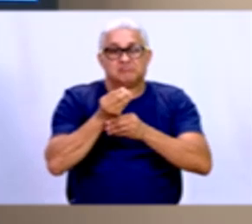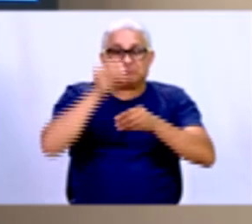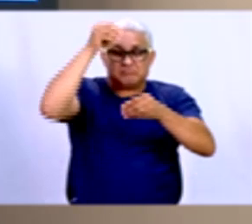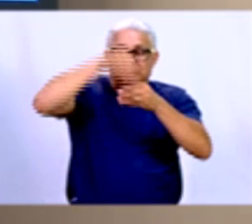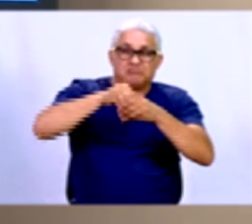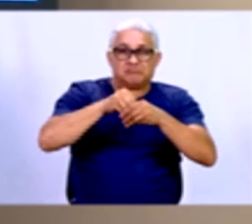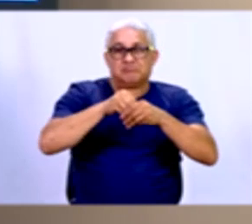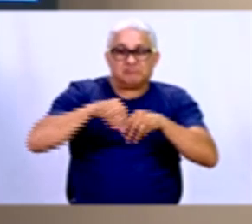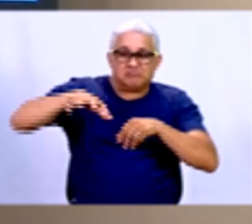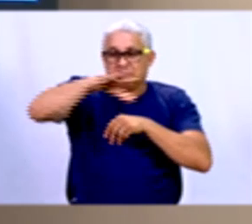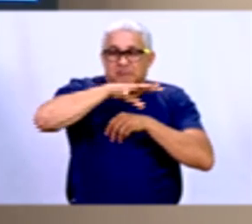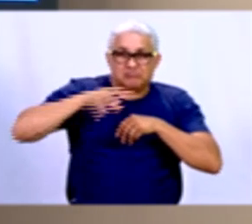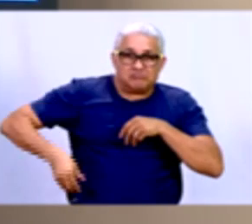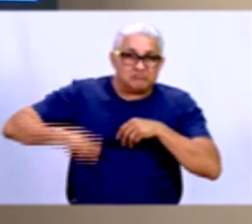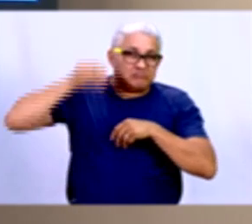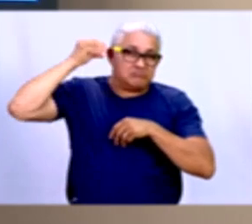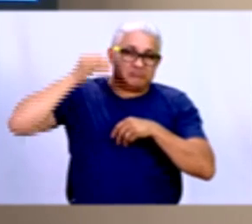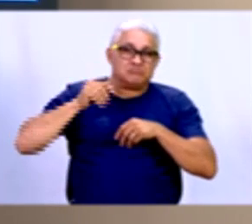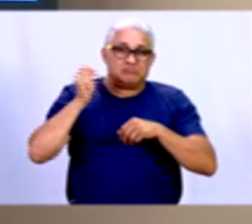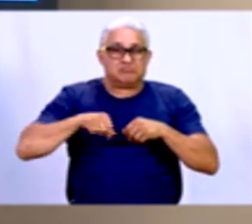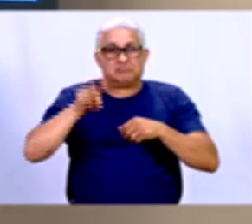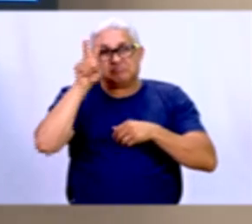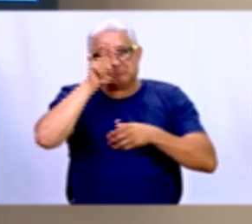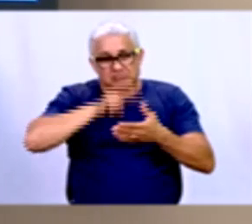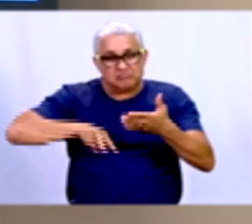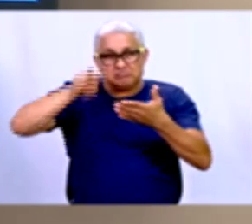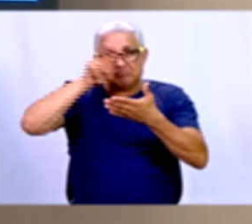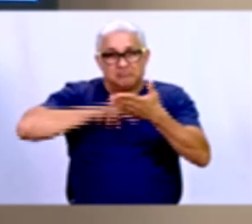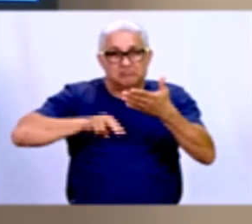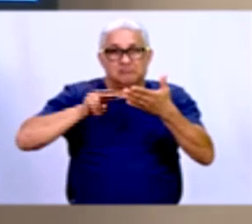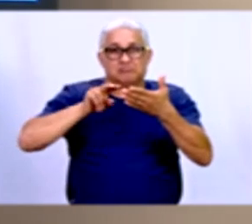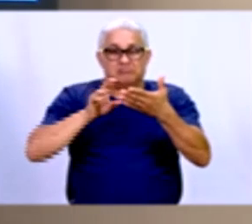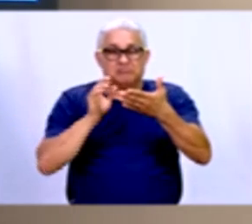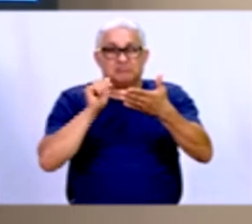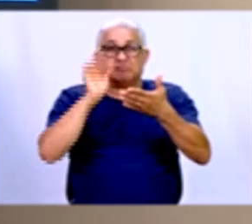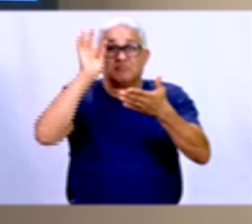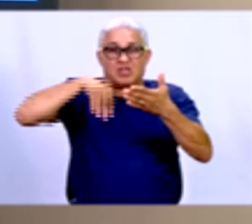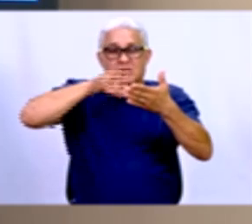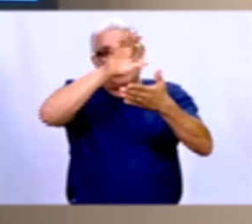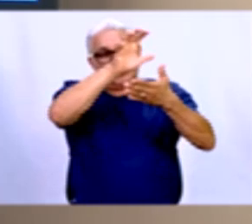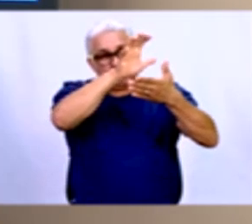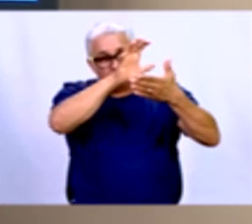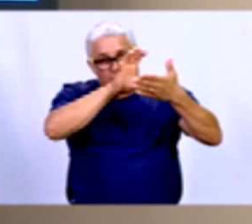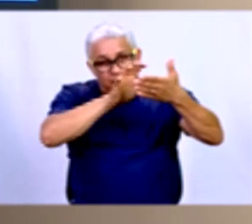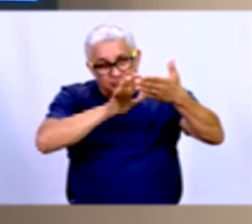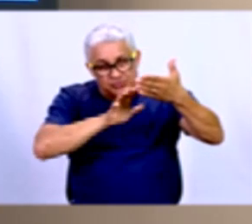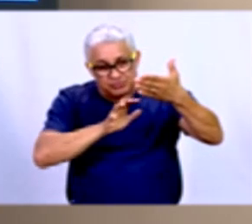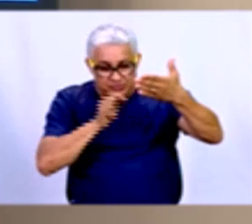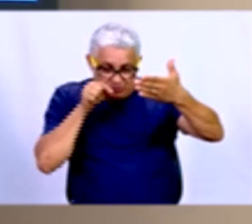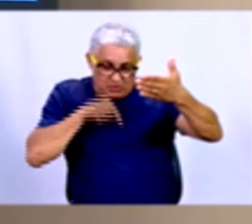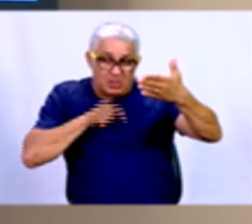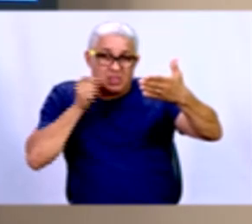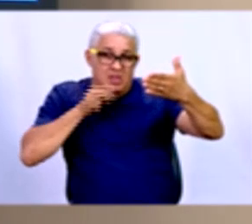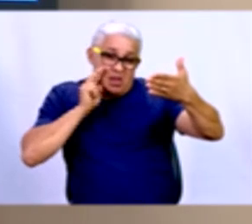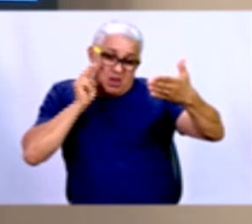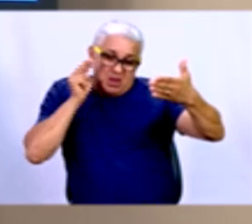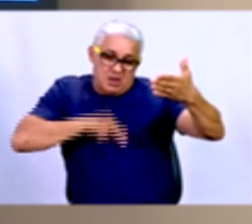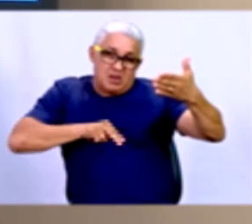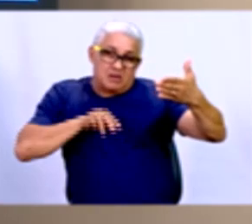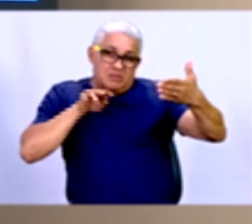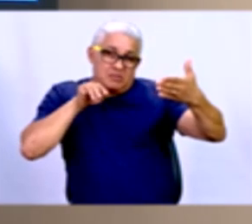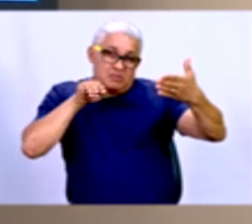para você também, em muitos casos, você vai ao fim da página e lá embaixo tem em visualizar na